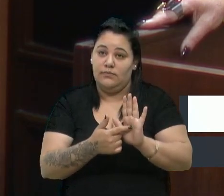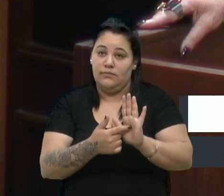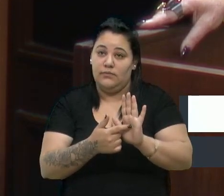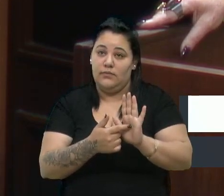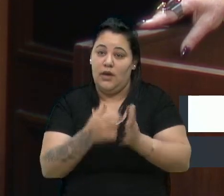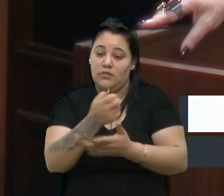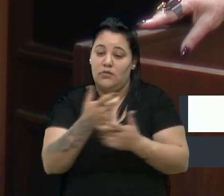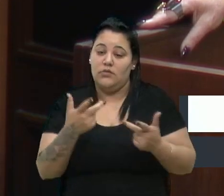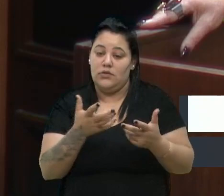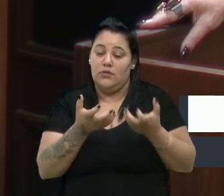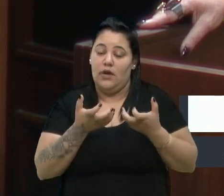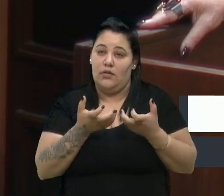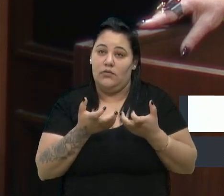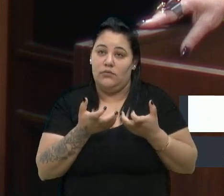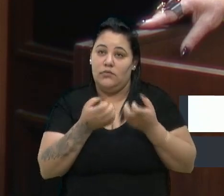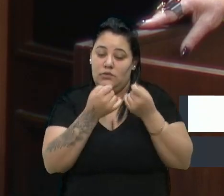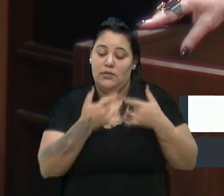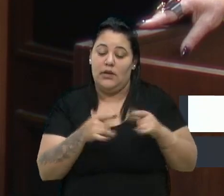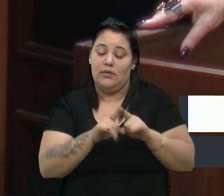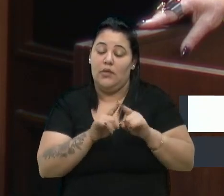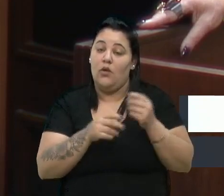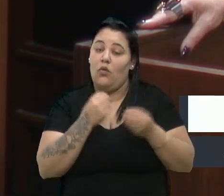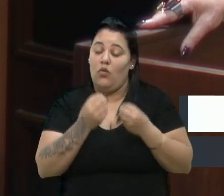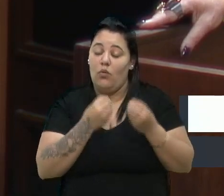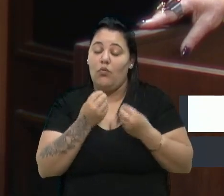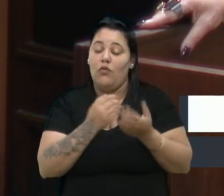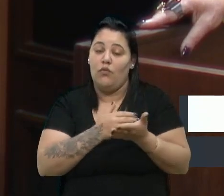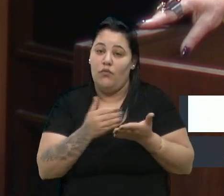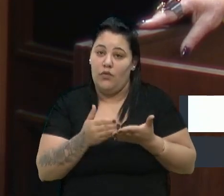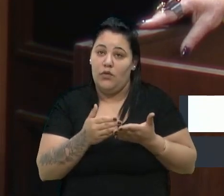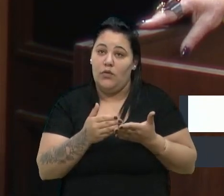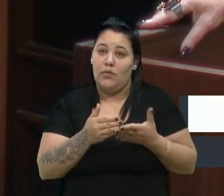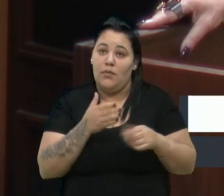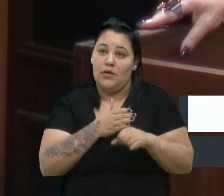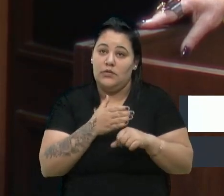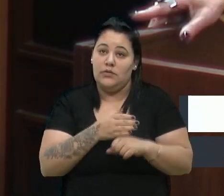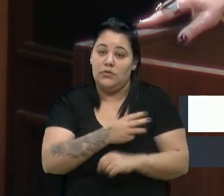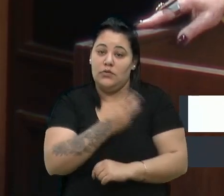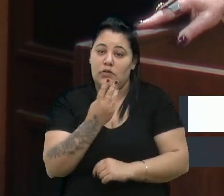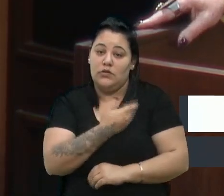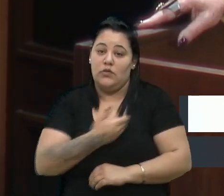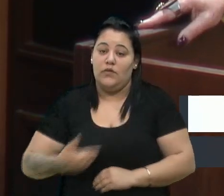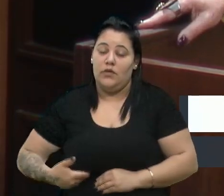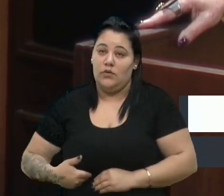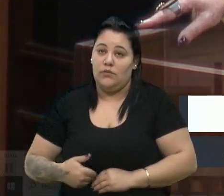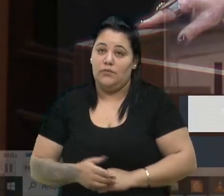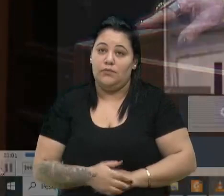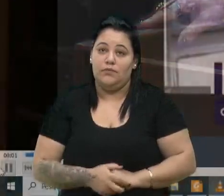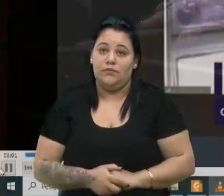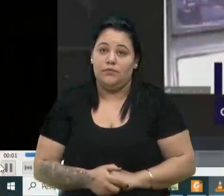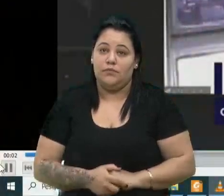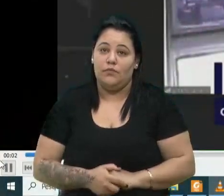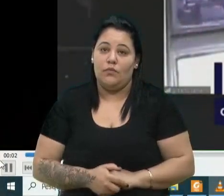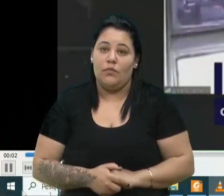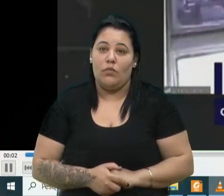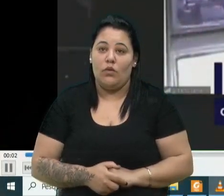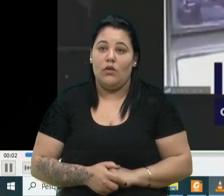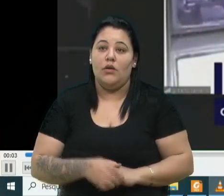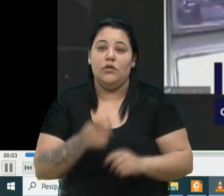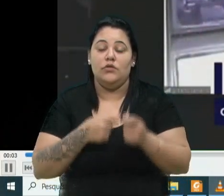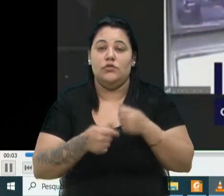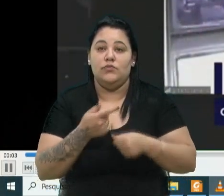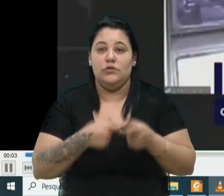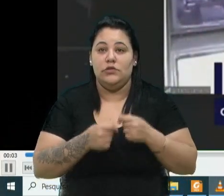no início, envolve o governo federal, estadual e municipal. A economia solidária é